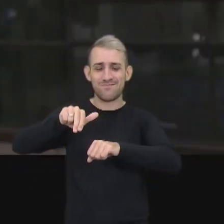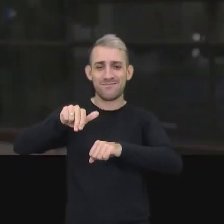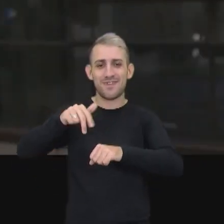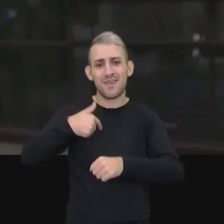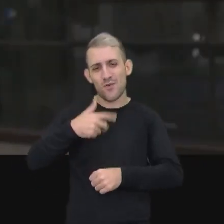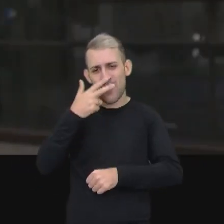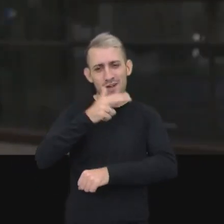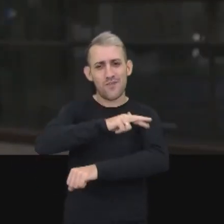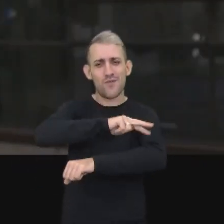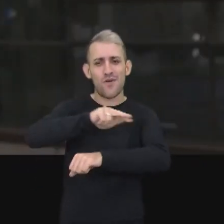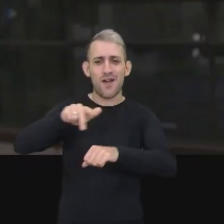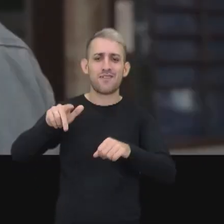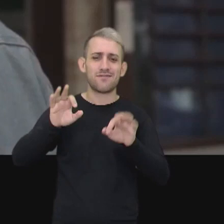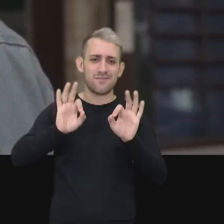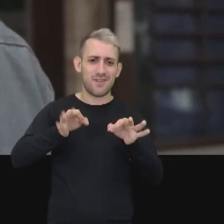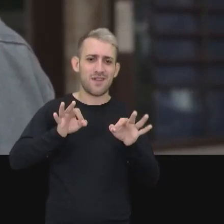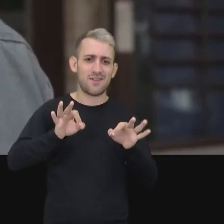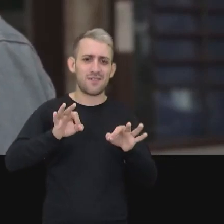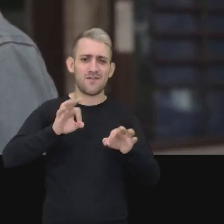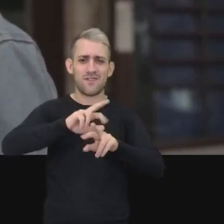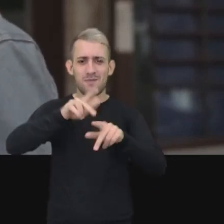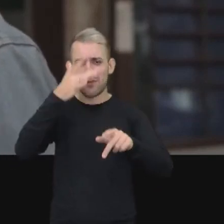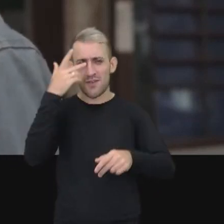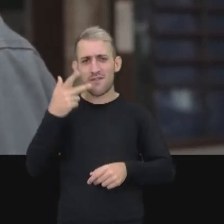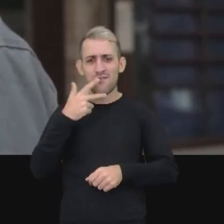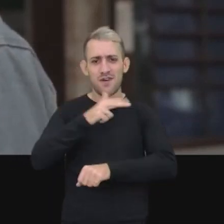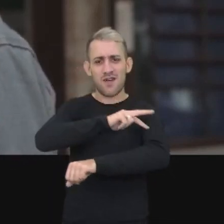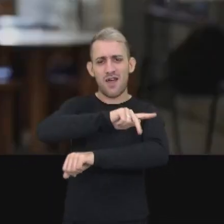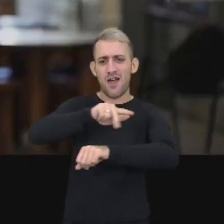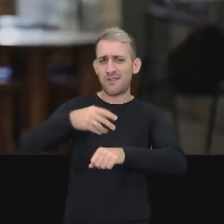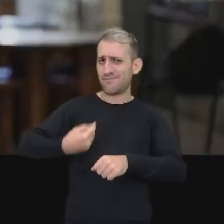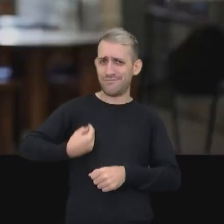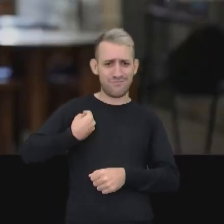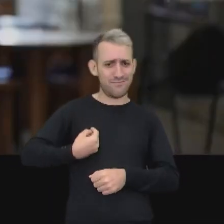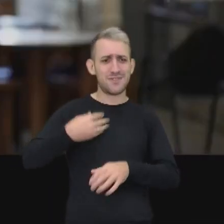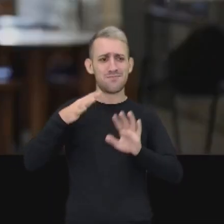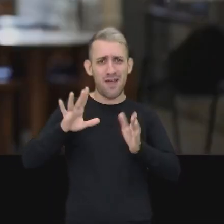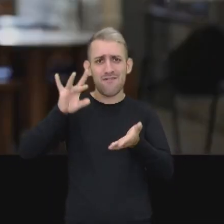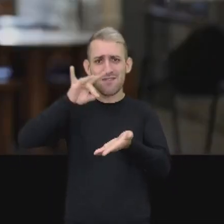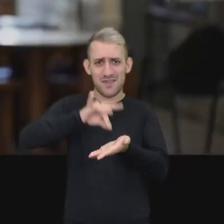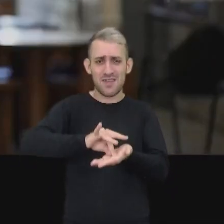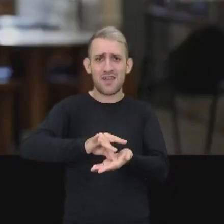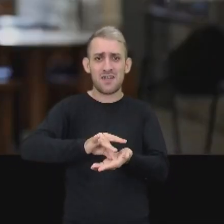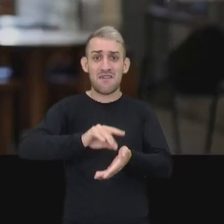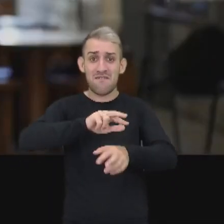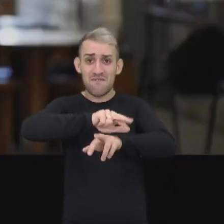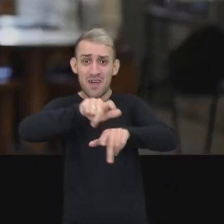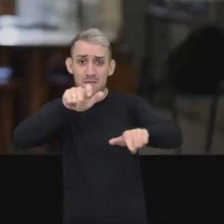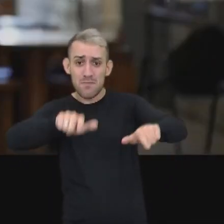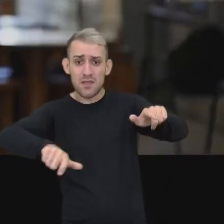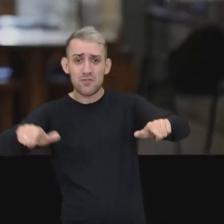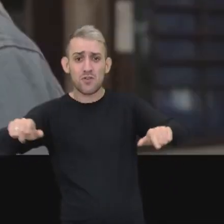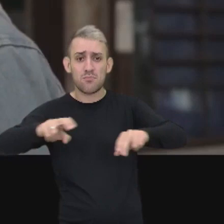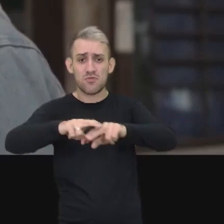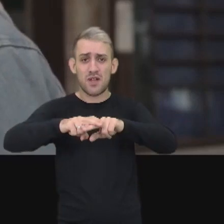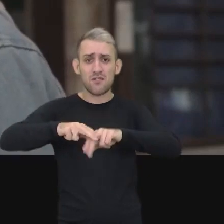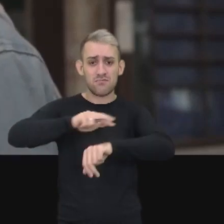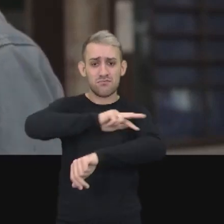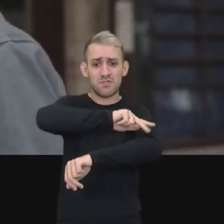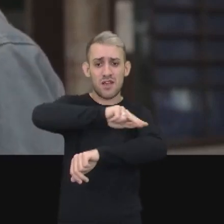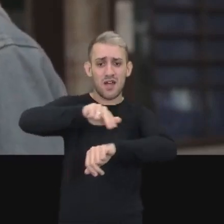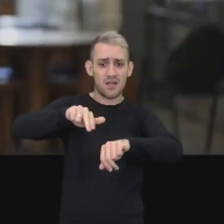acho que no final ela me defende melhor. Muita gente fala que raça não existe, mas a verdade é que muita gente, pela sua origem,